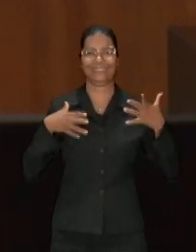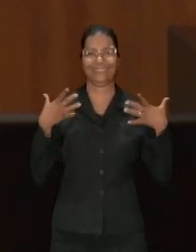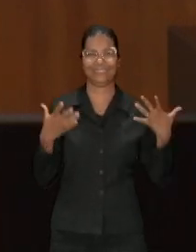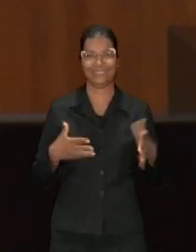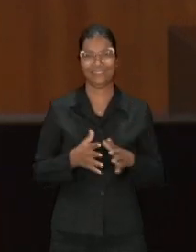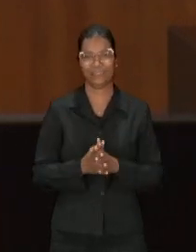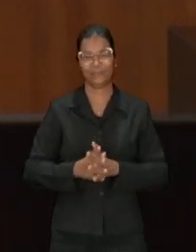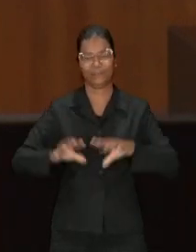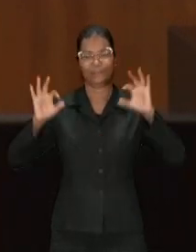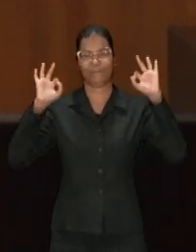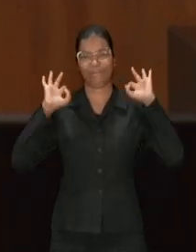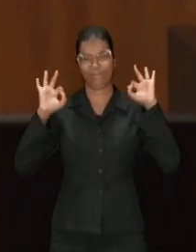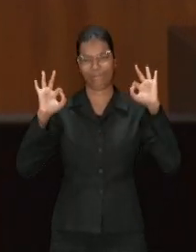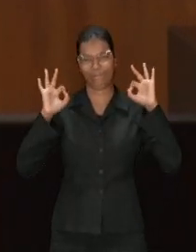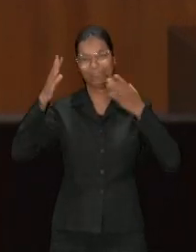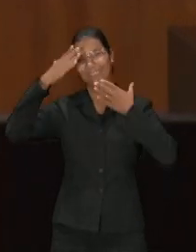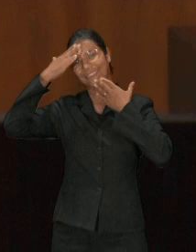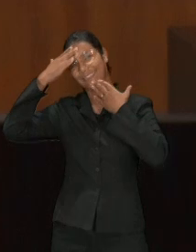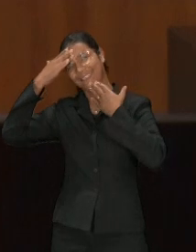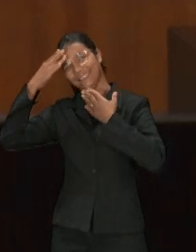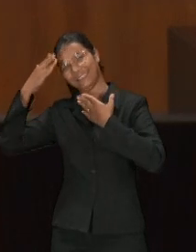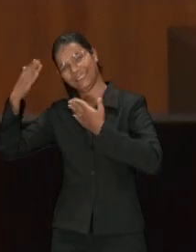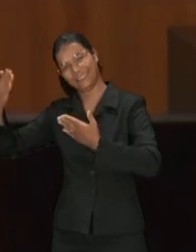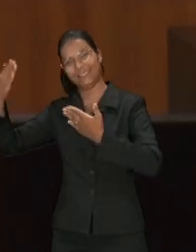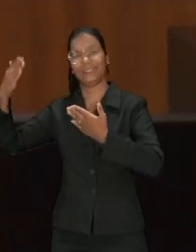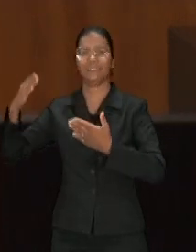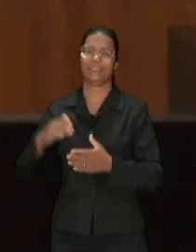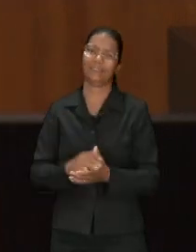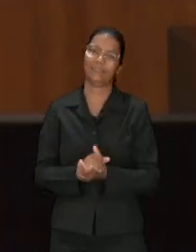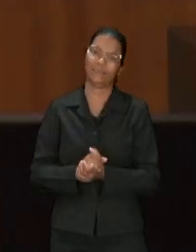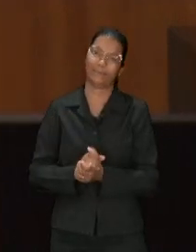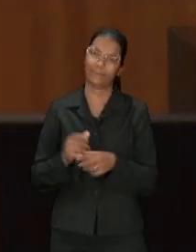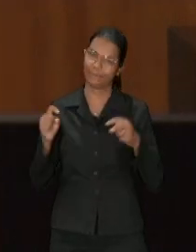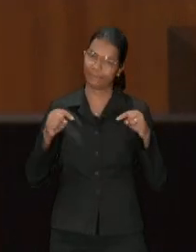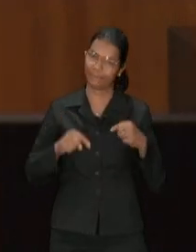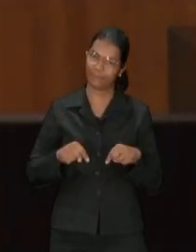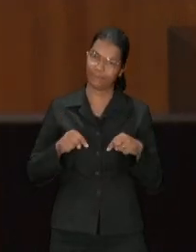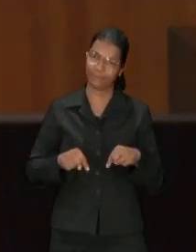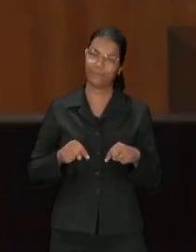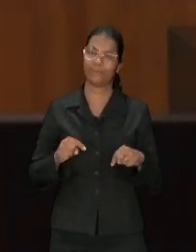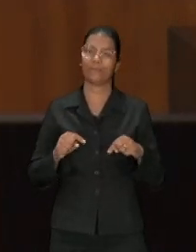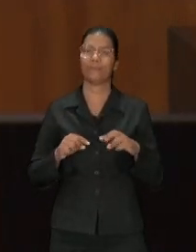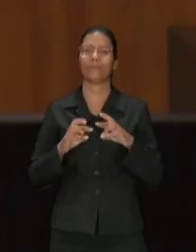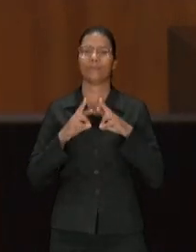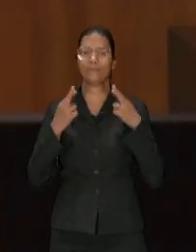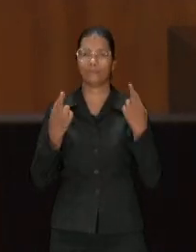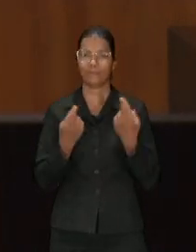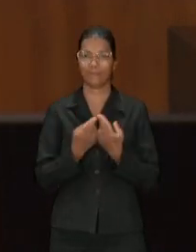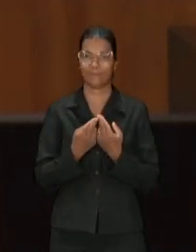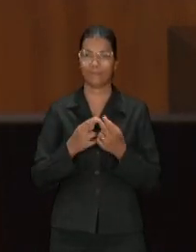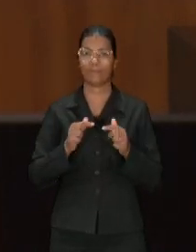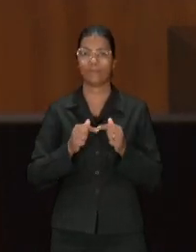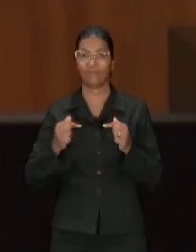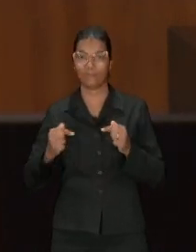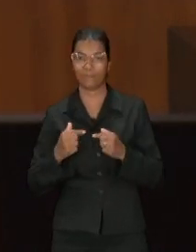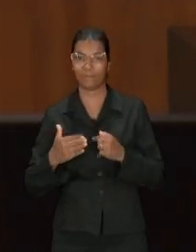um privilégio, agradeço por essa oportunidade, e que nessa noite, durante toda essa semana, que quando a gente olhar essa homenagem, a